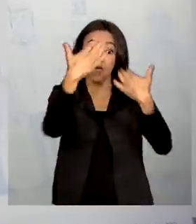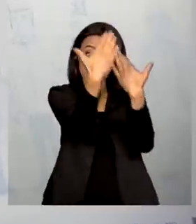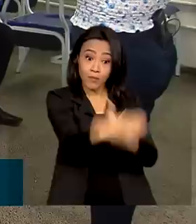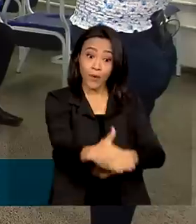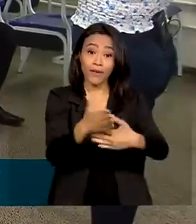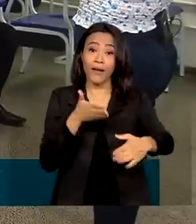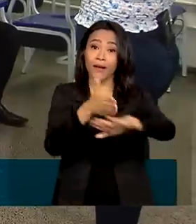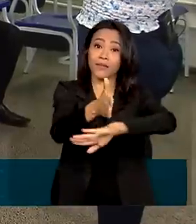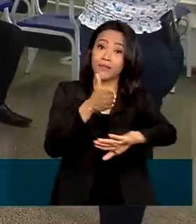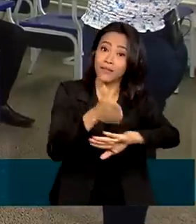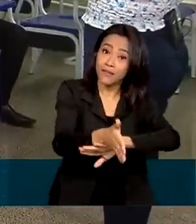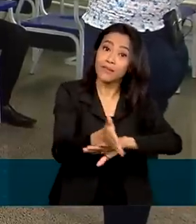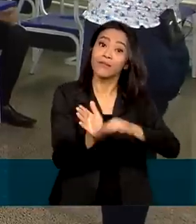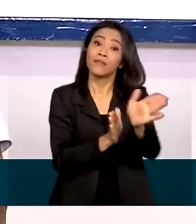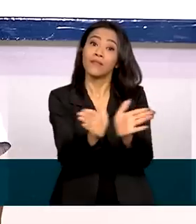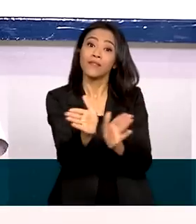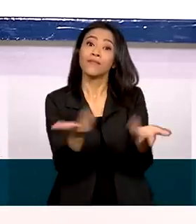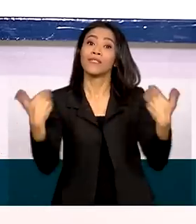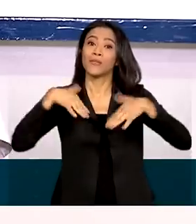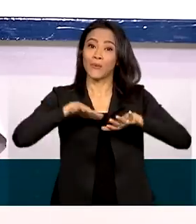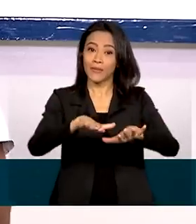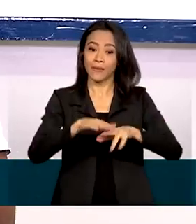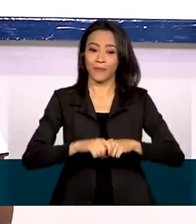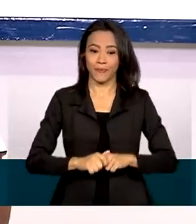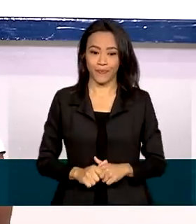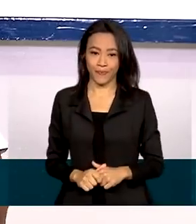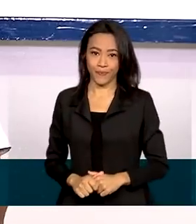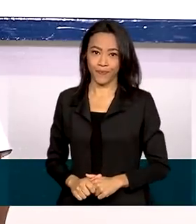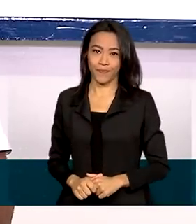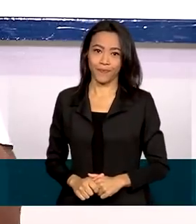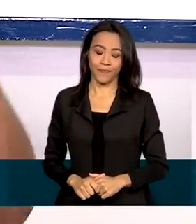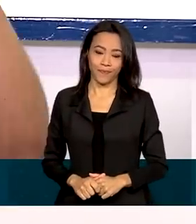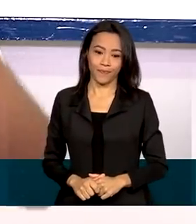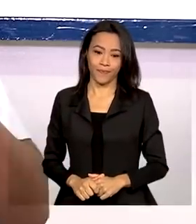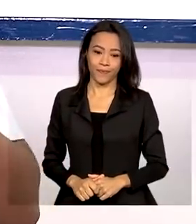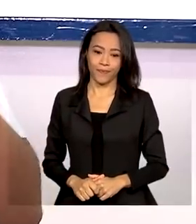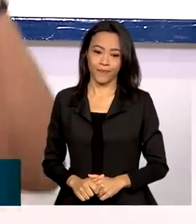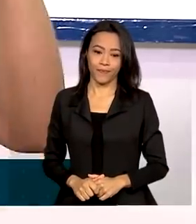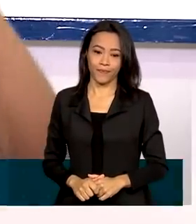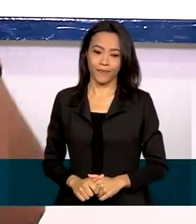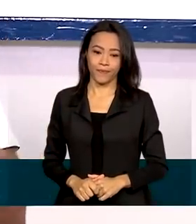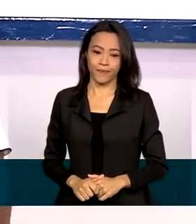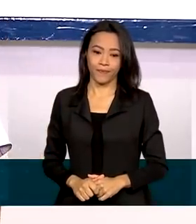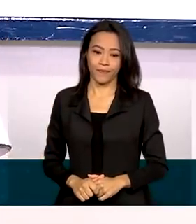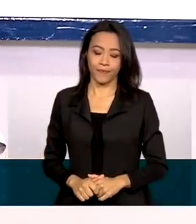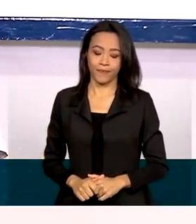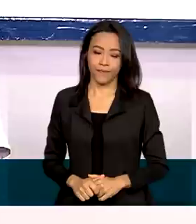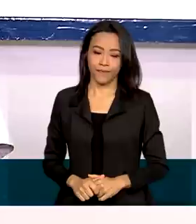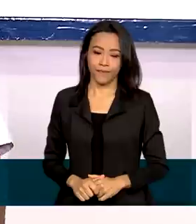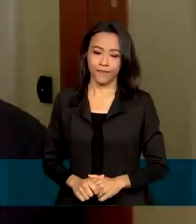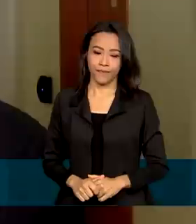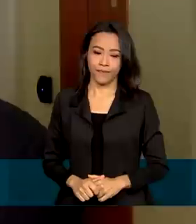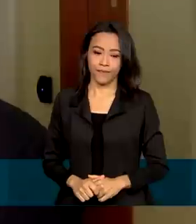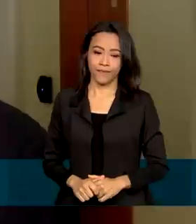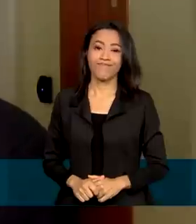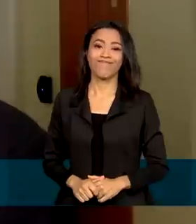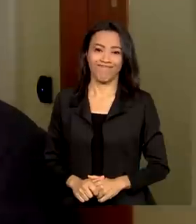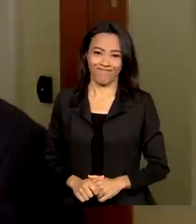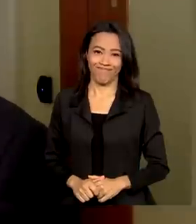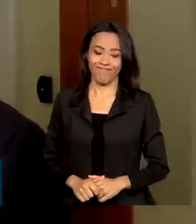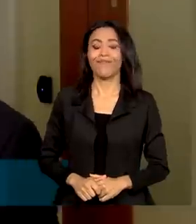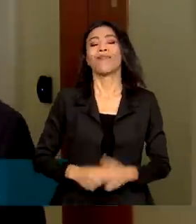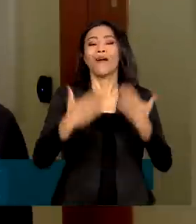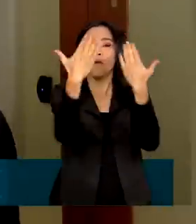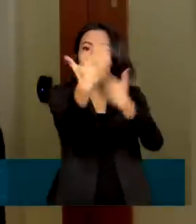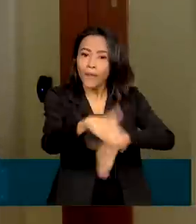acessíveis e inclusivas. Vai ser a primeira vez que eu vou ter a oportunidade. Estou gostando muito, estou muito feliz. É uma prova que